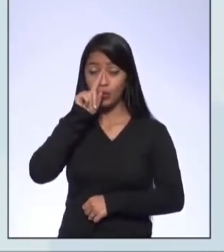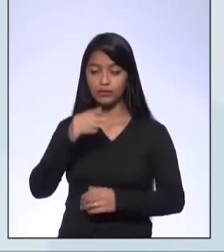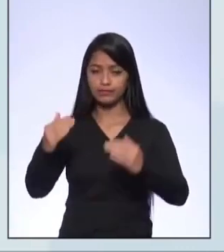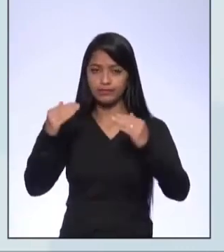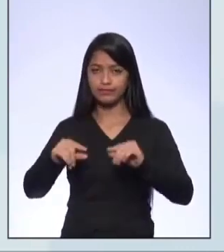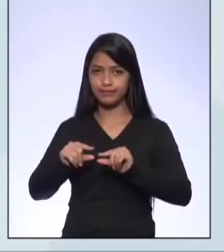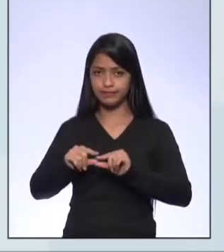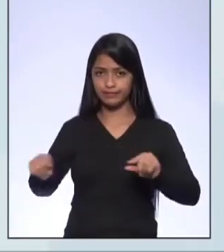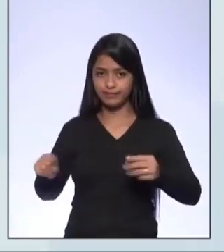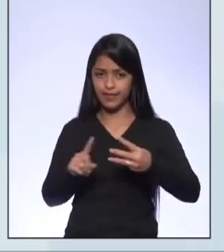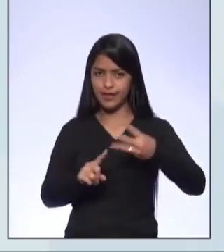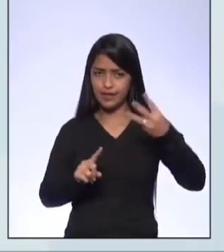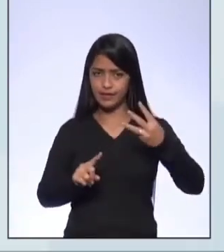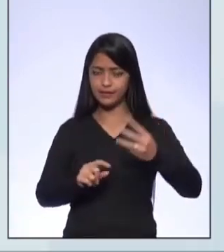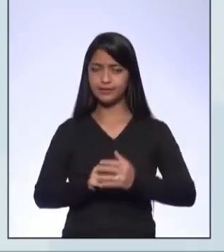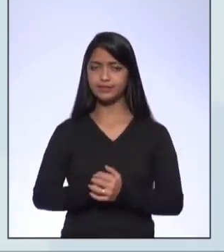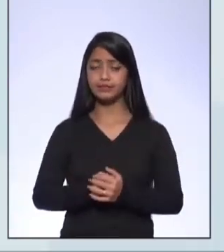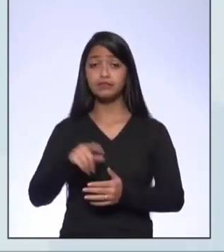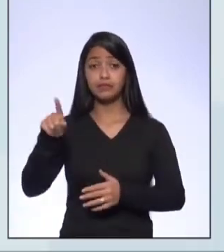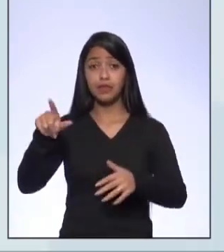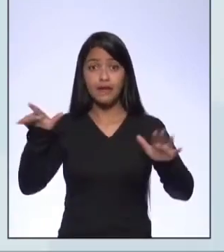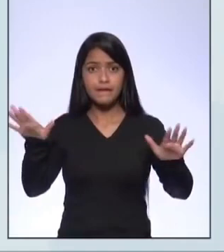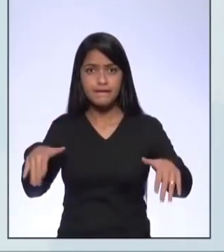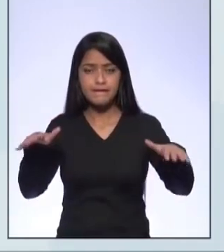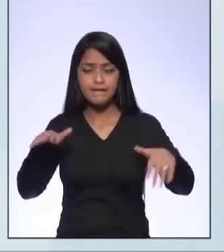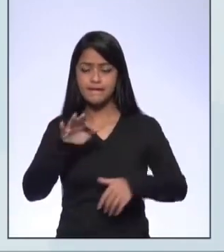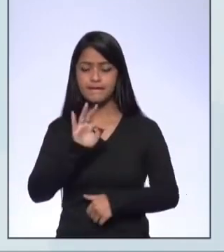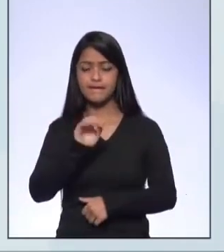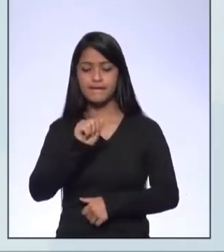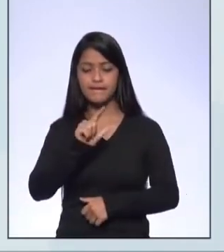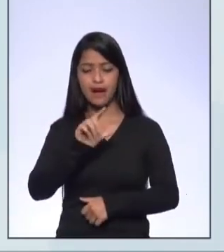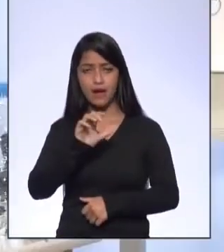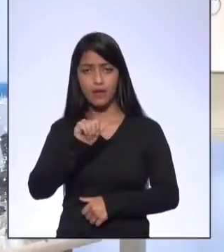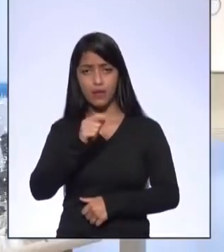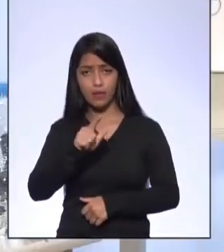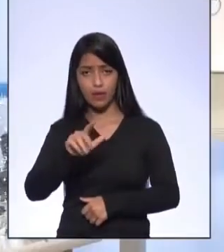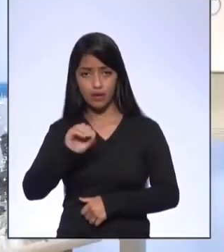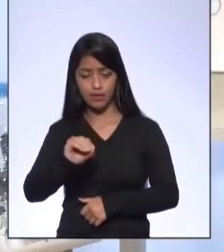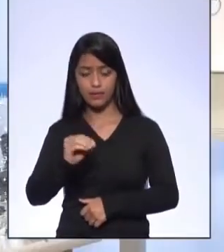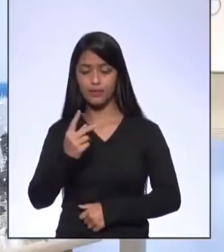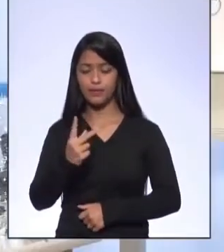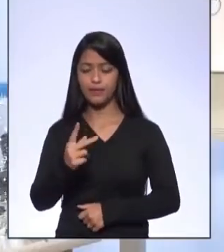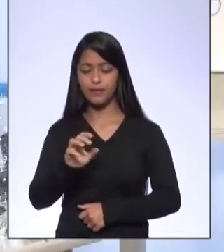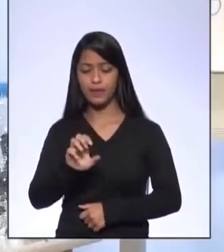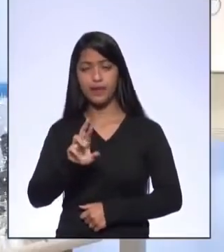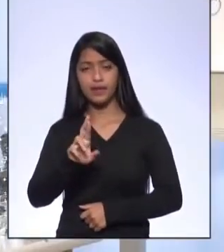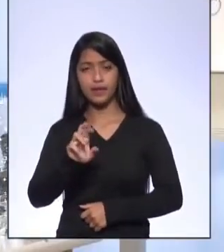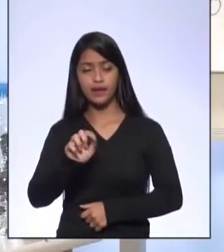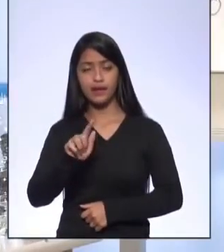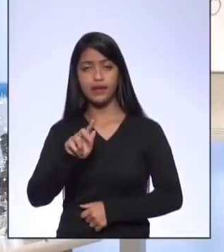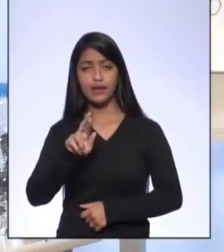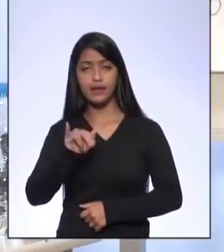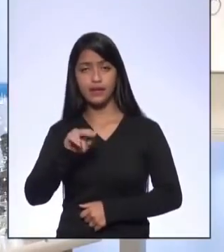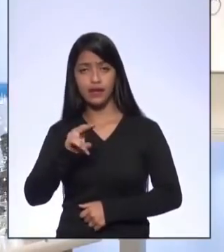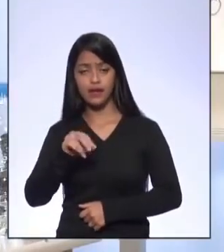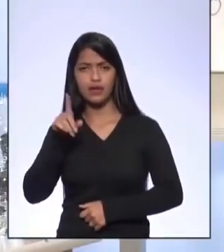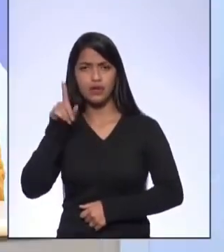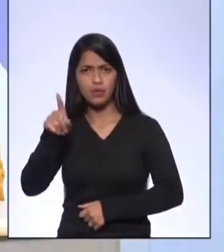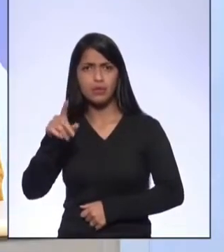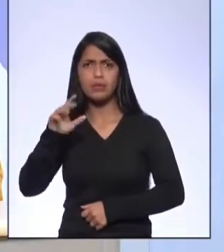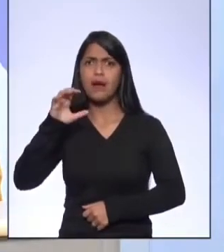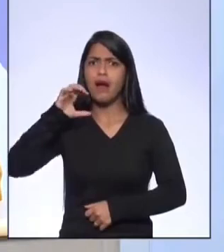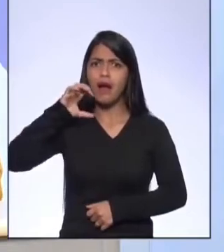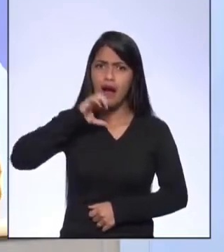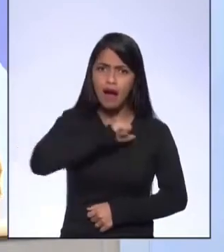falcão peregrino é rápido e perigoso. Então, muitos de vocês responderam, né, professor Antônio? Sim, vários responderam a mesma resposta que